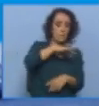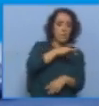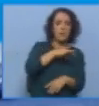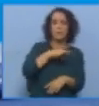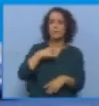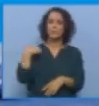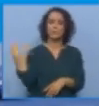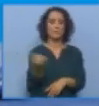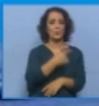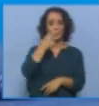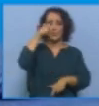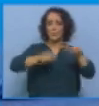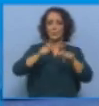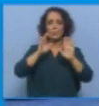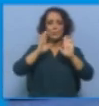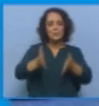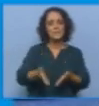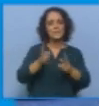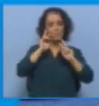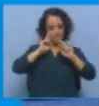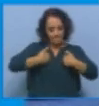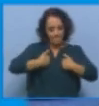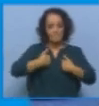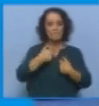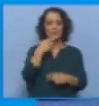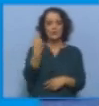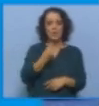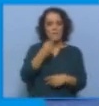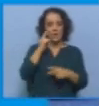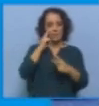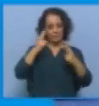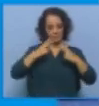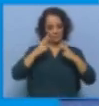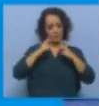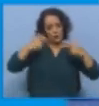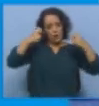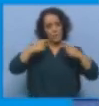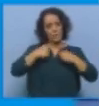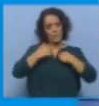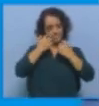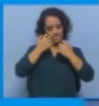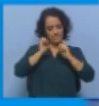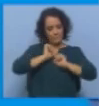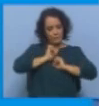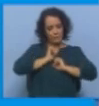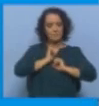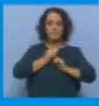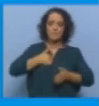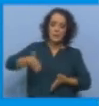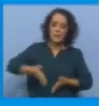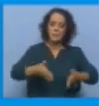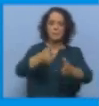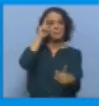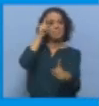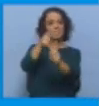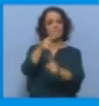de todas e cada pessoa, e essencialmente dos jovens, que todos nós temos uma missão para realizar, que todos nós temos